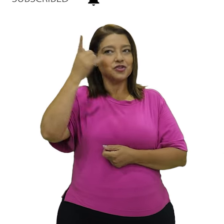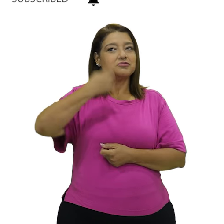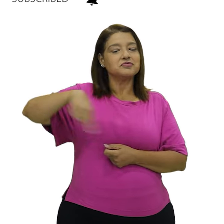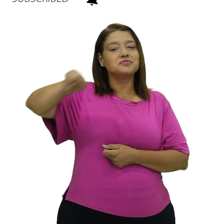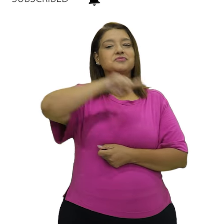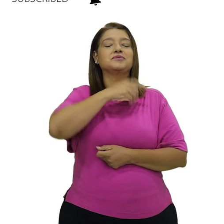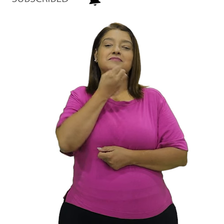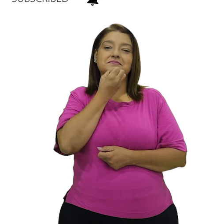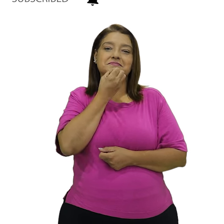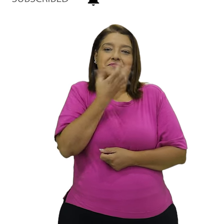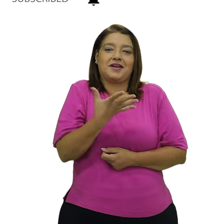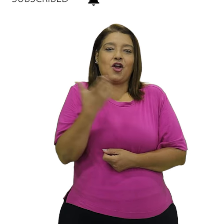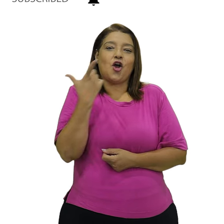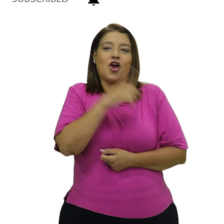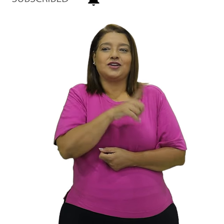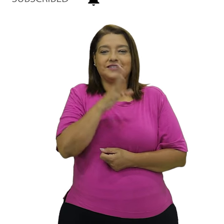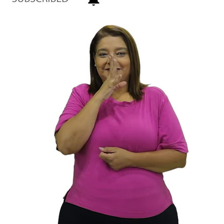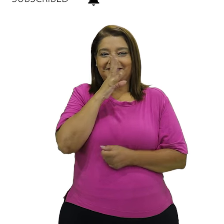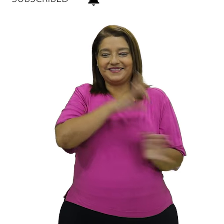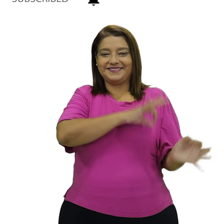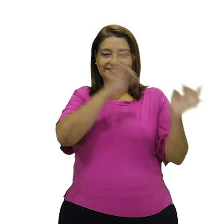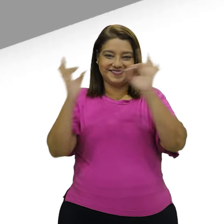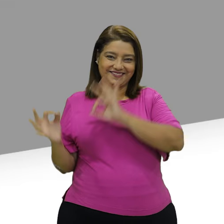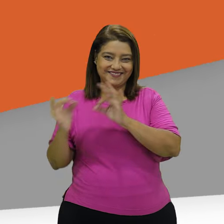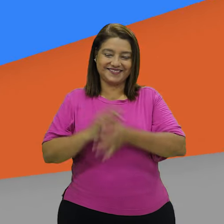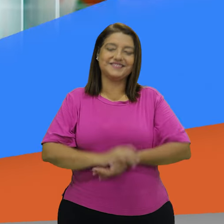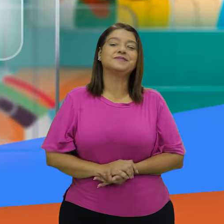se beneficiar deste conteúdo.